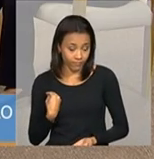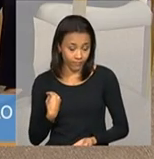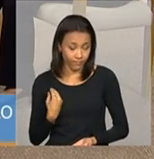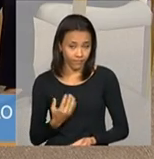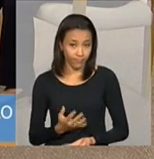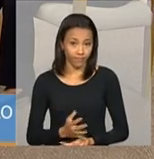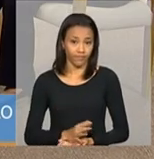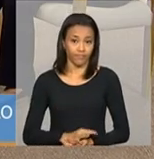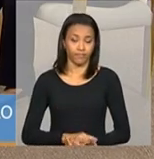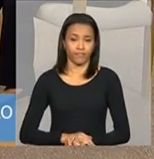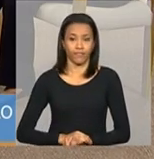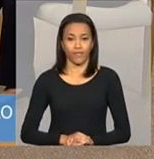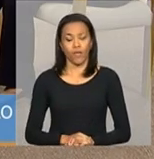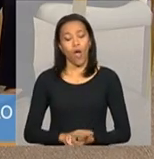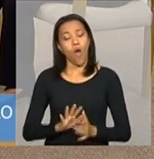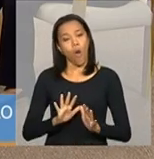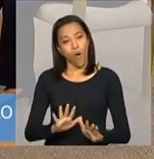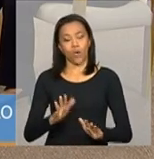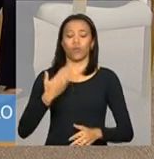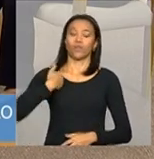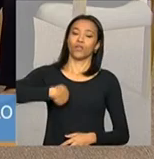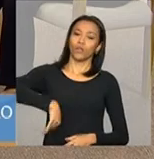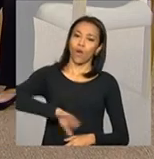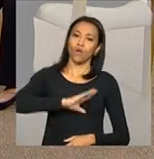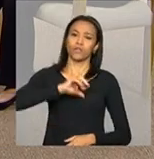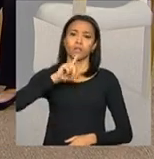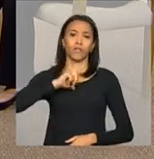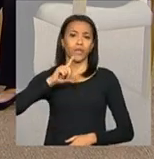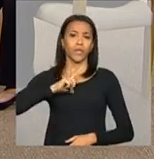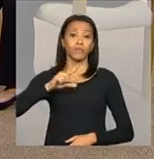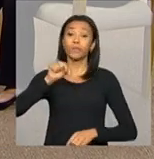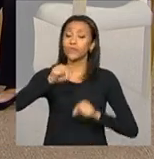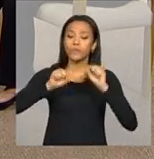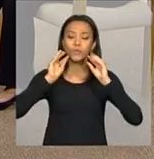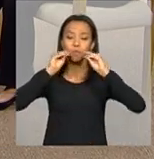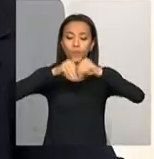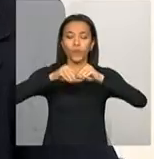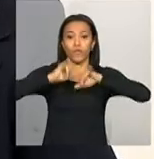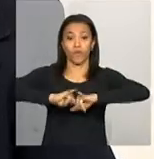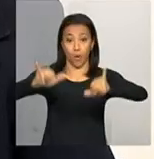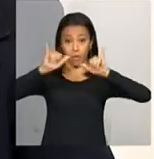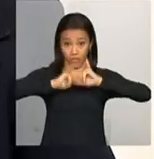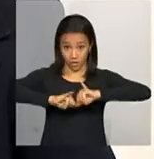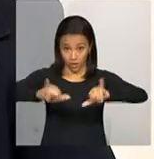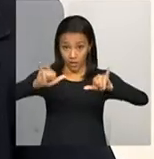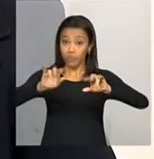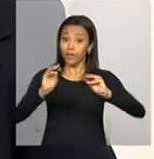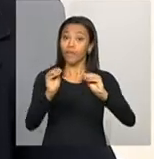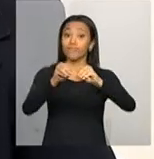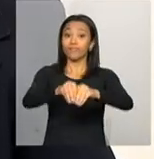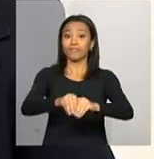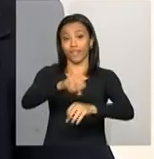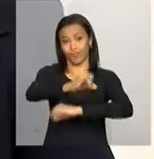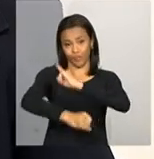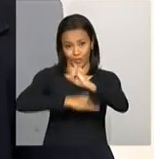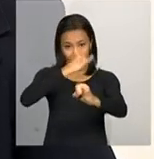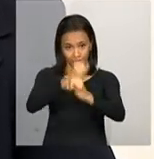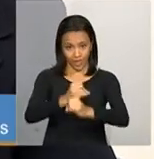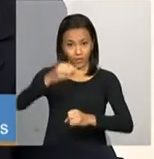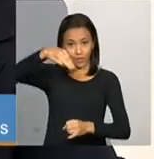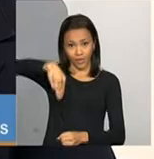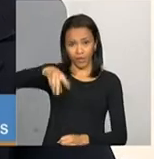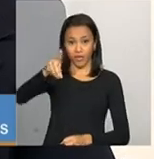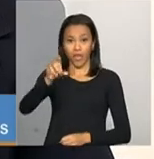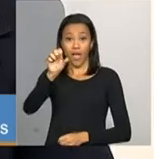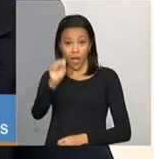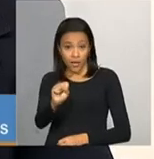Uhum. Olha, o que nós temos em termos de informação estão disponibilizadas no site do MDS. O que